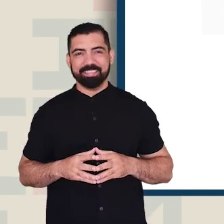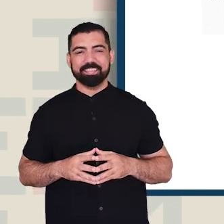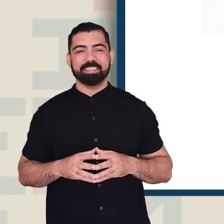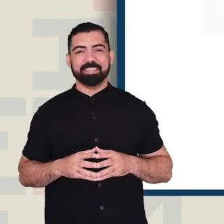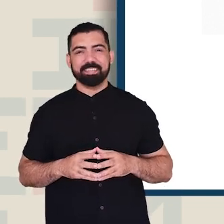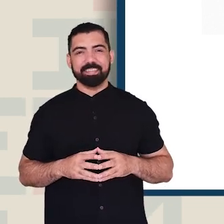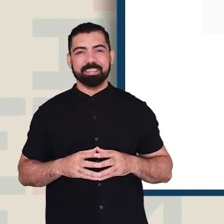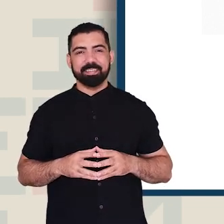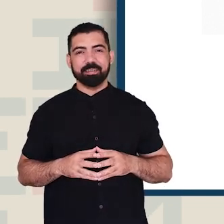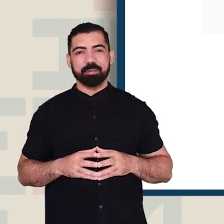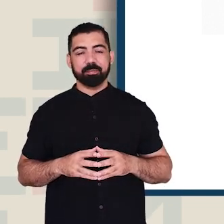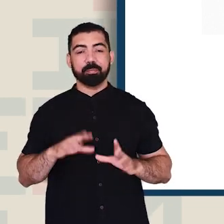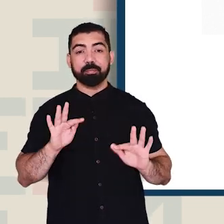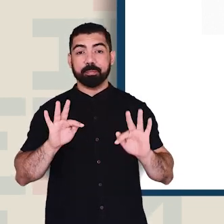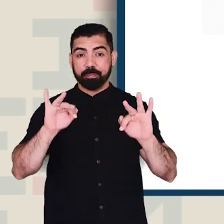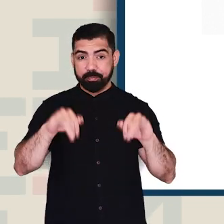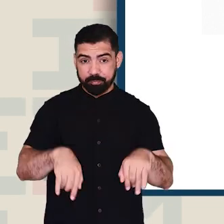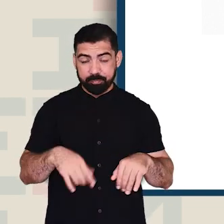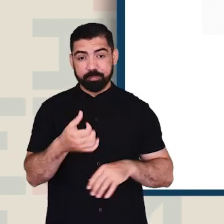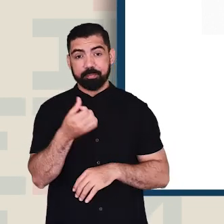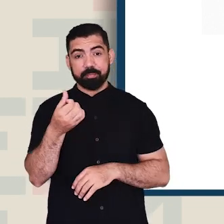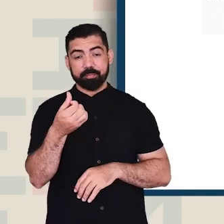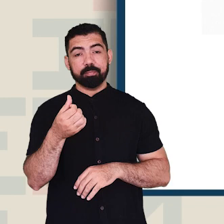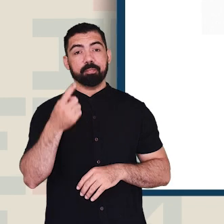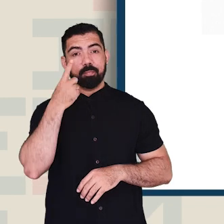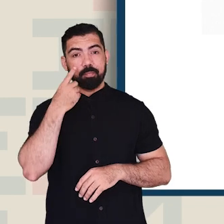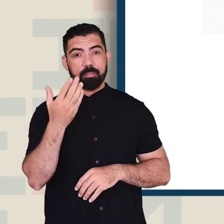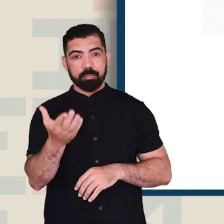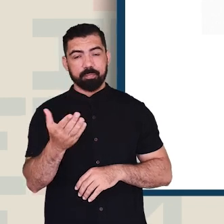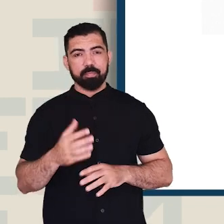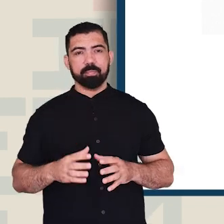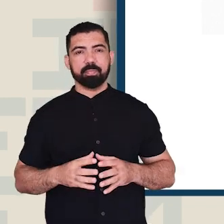Tá? E finalmente na sexta corda seria...